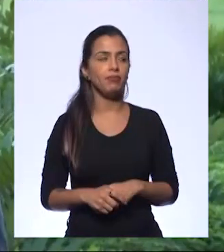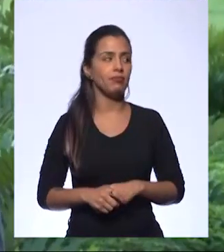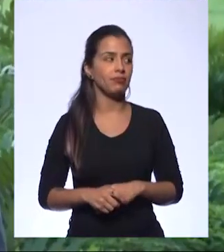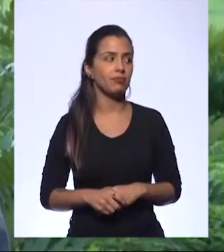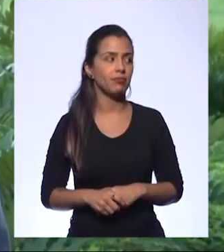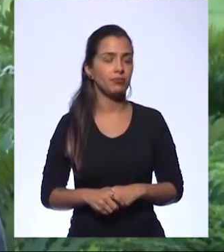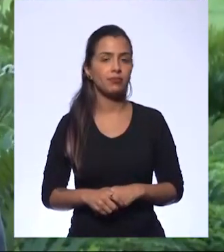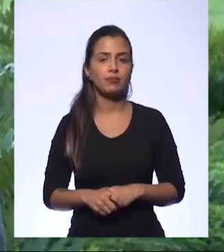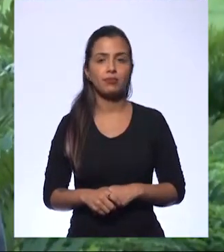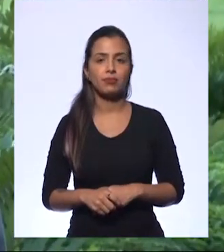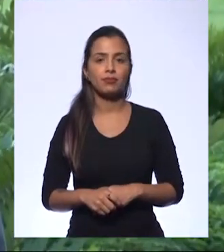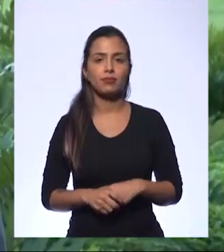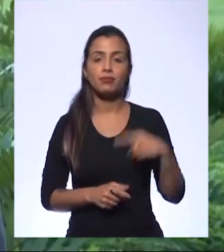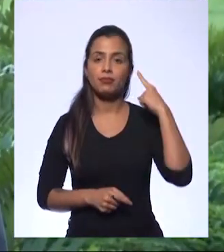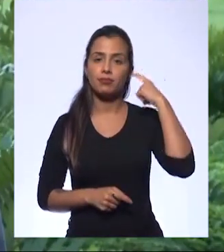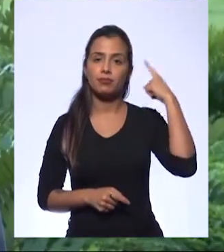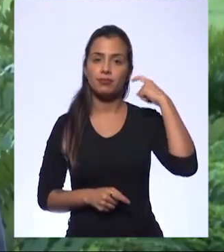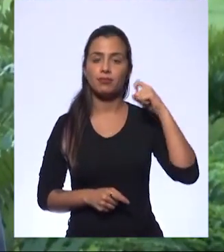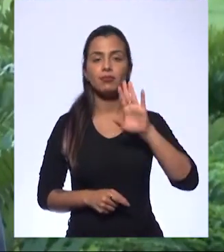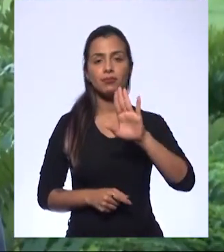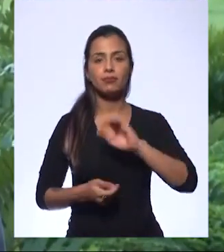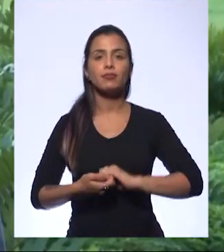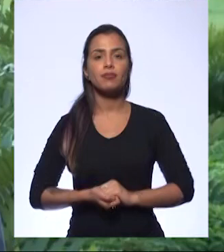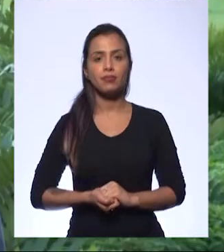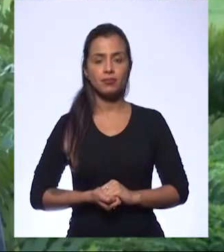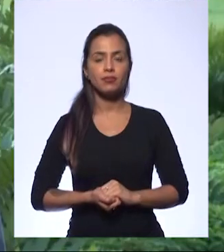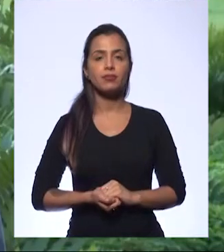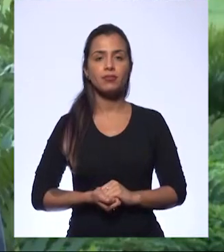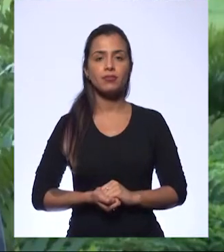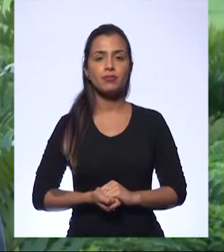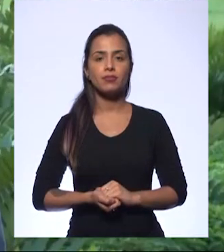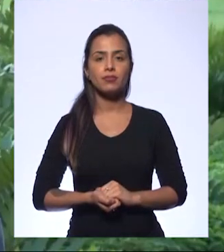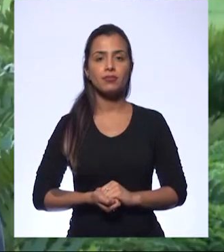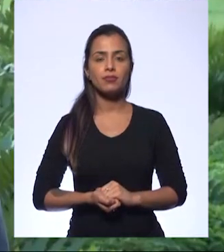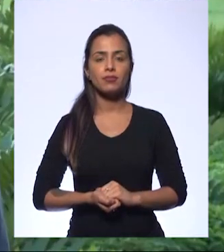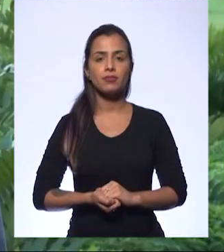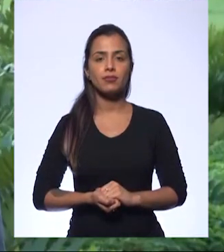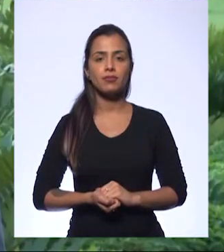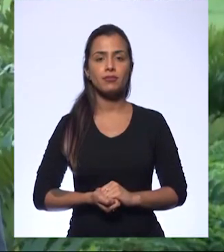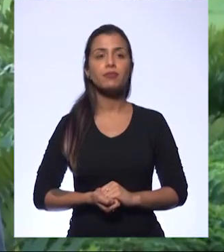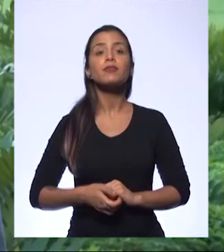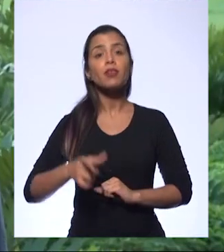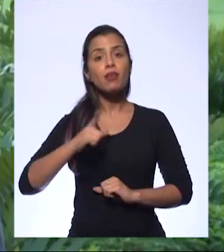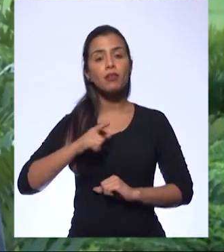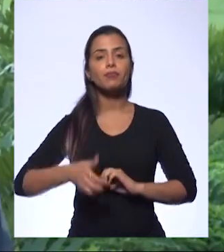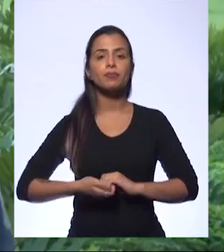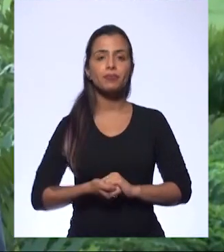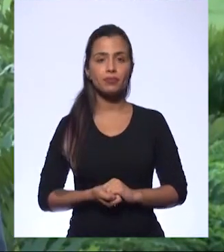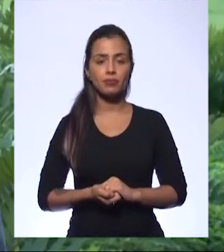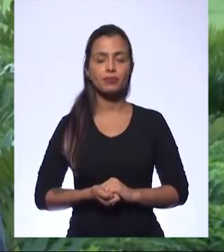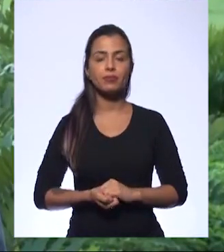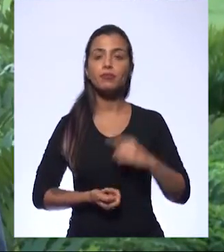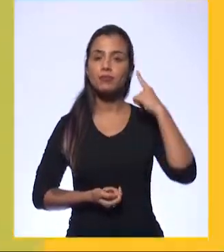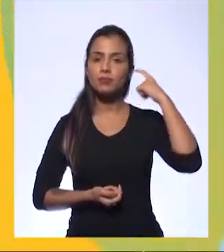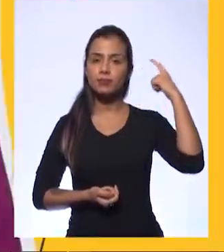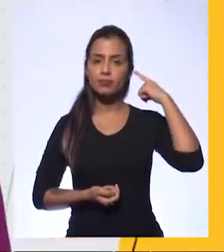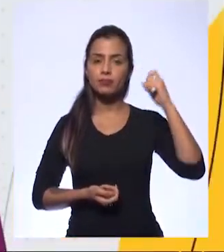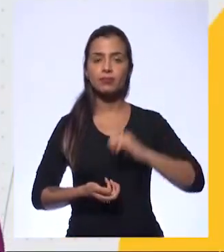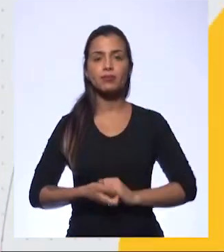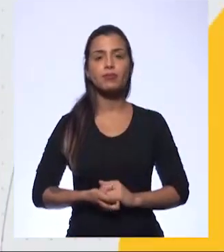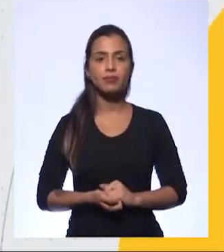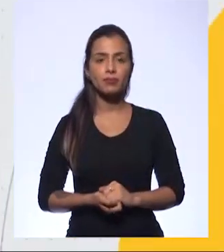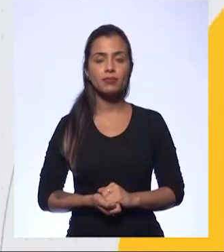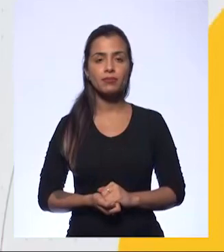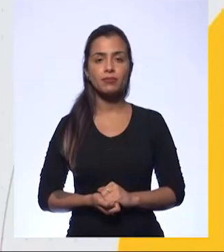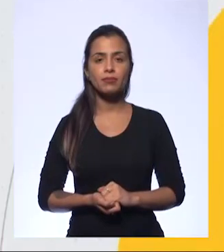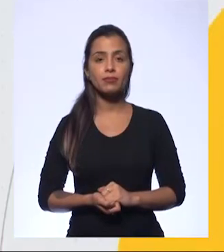alíquotas de importação são baixas e isso permite, portanto, uma escolha por parte do consumidor muito maior. Também